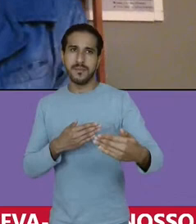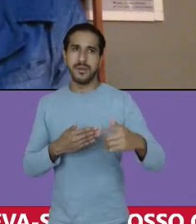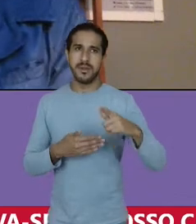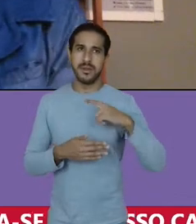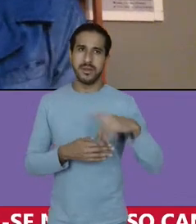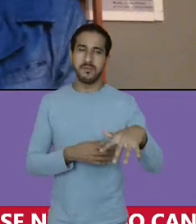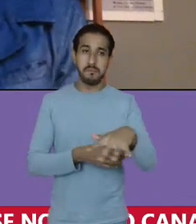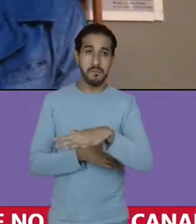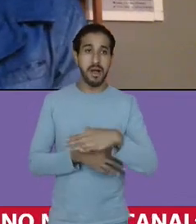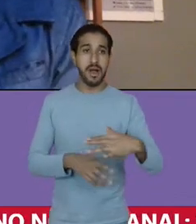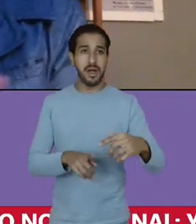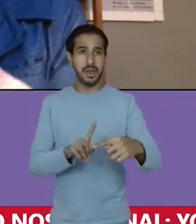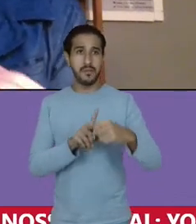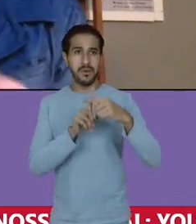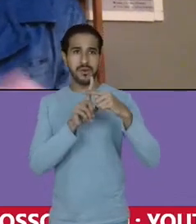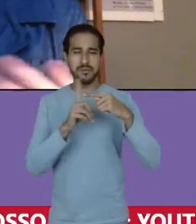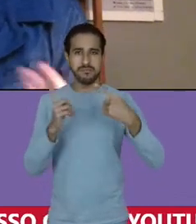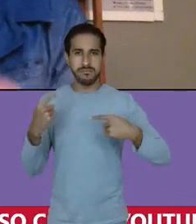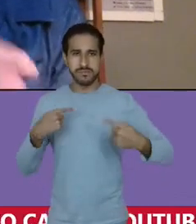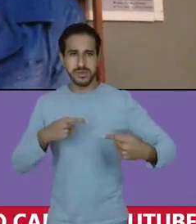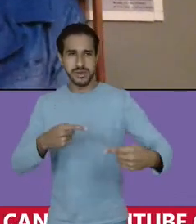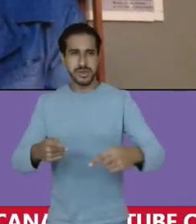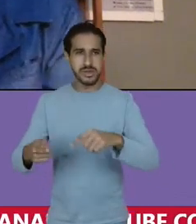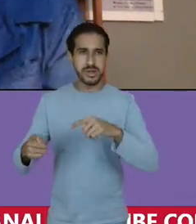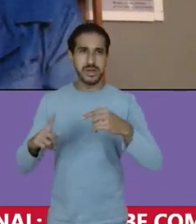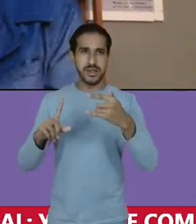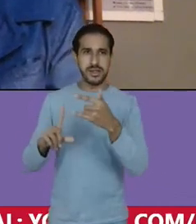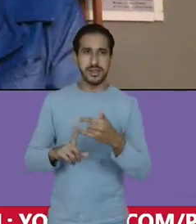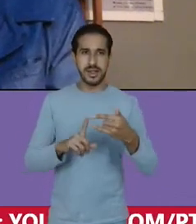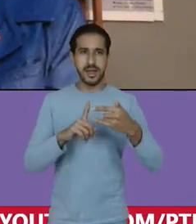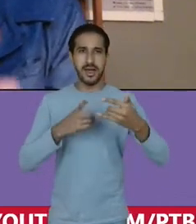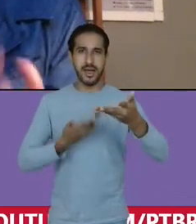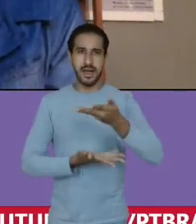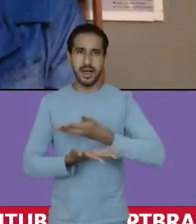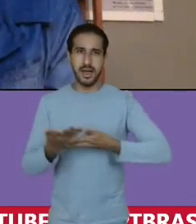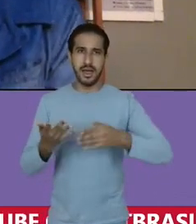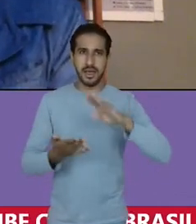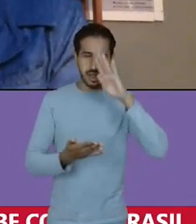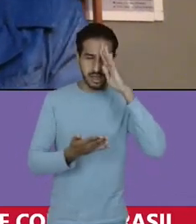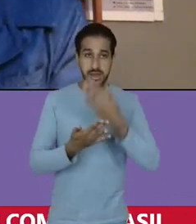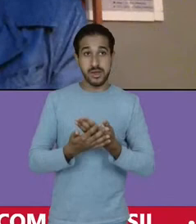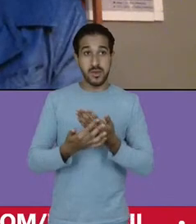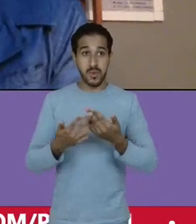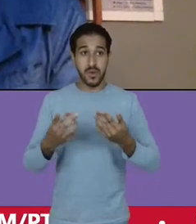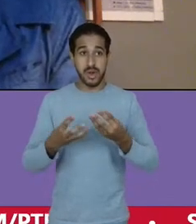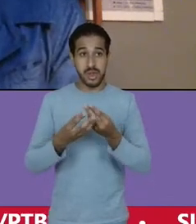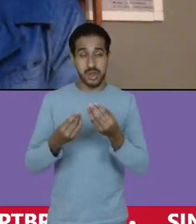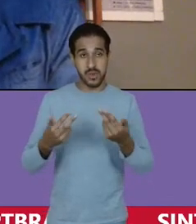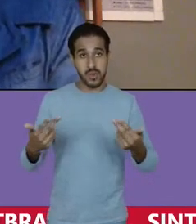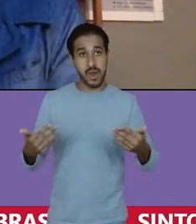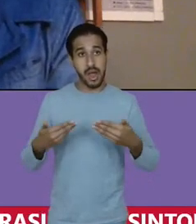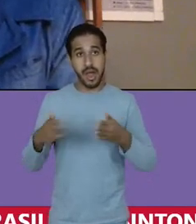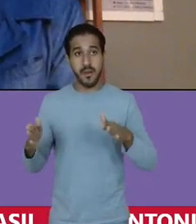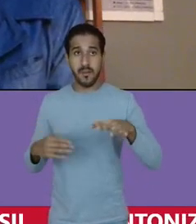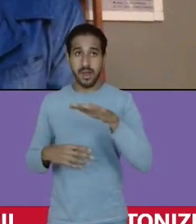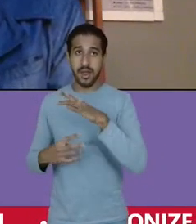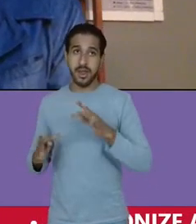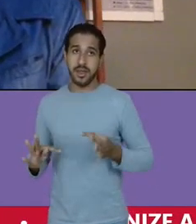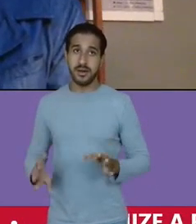campo fértil, assim, de debates em live. Acho que teve muita coisa que se abriu aí com o